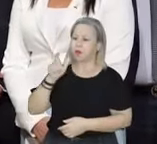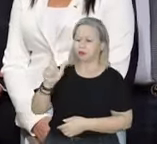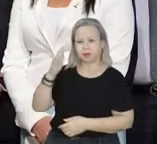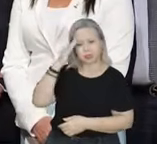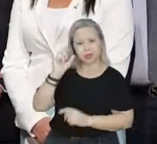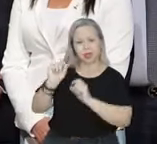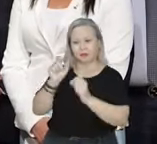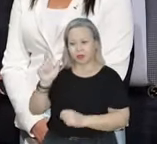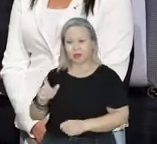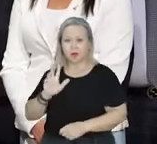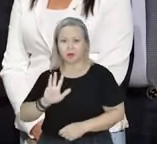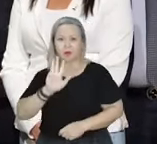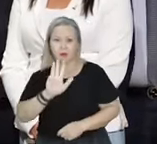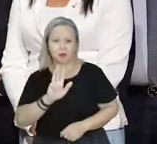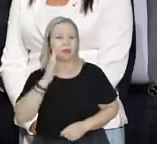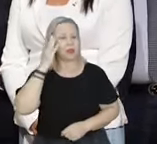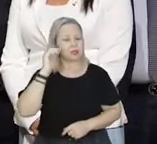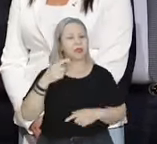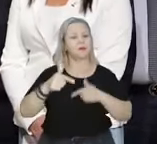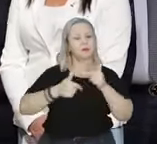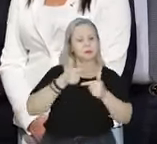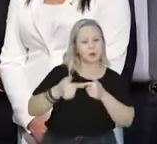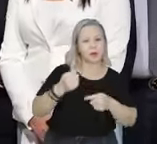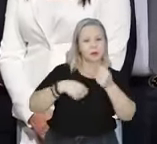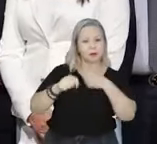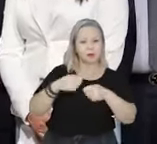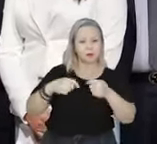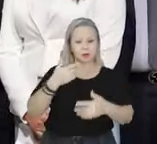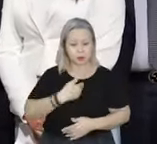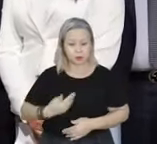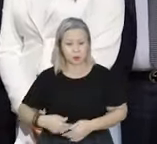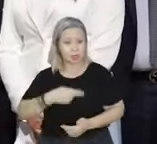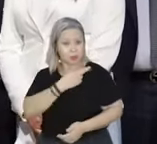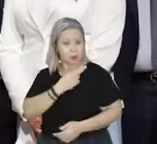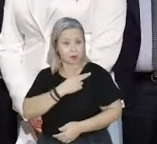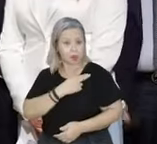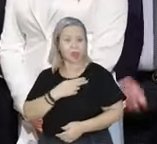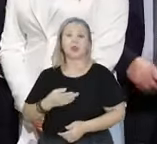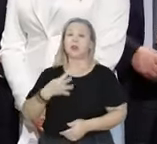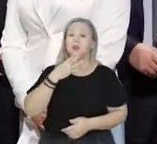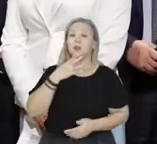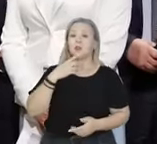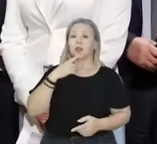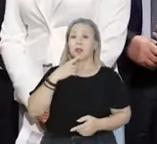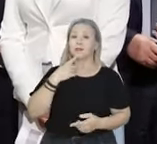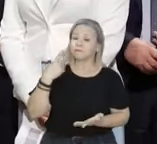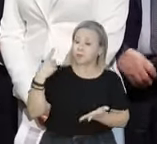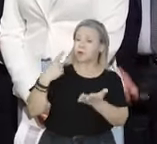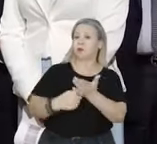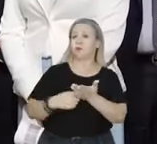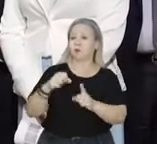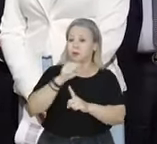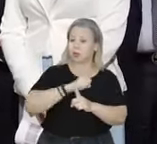como ele trabalha com as finanças públicas, a responsabilidade que tem. E também conhece o compromisso social que ele tem. Ele falou isso durante a campanha